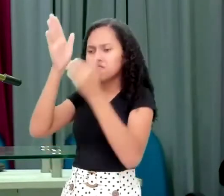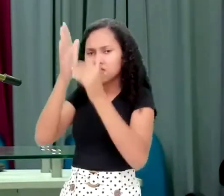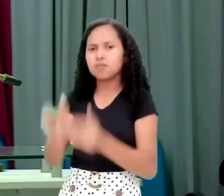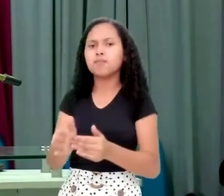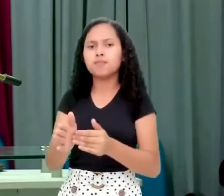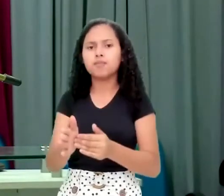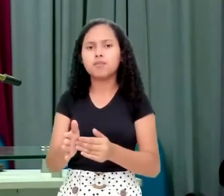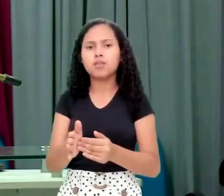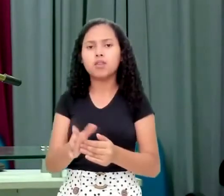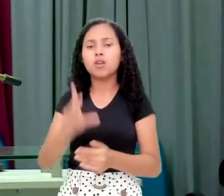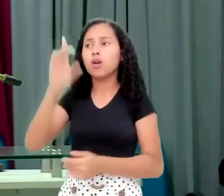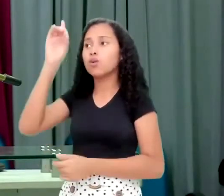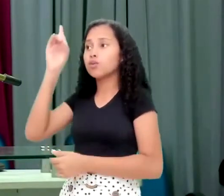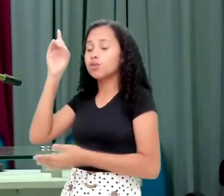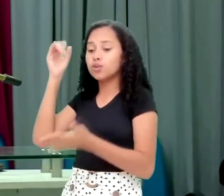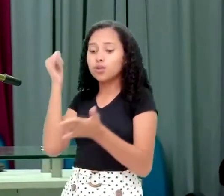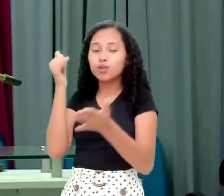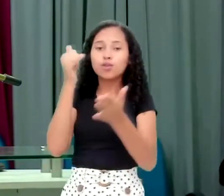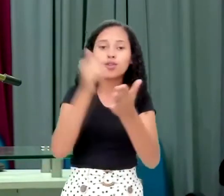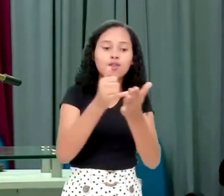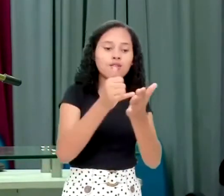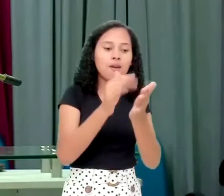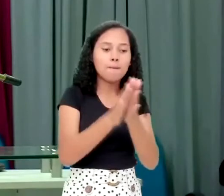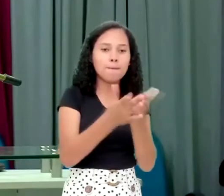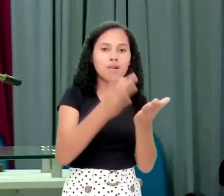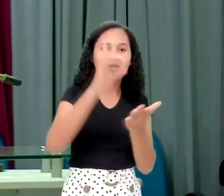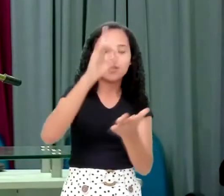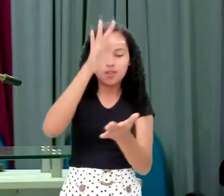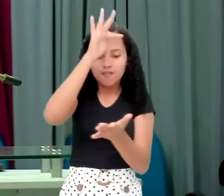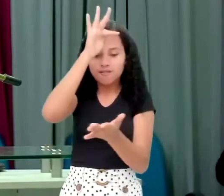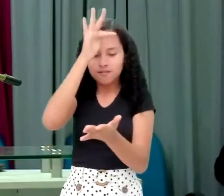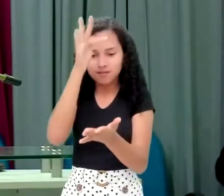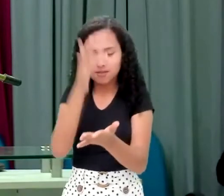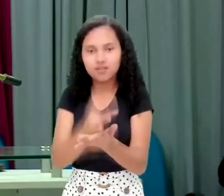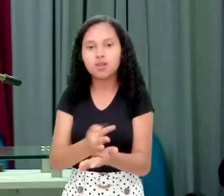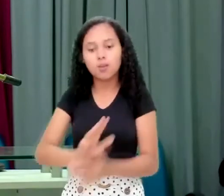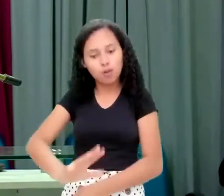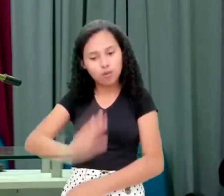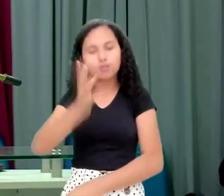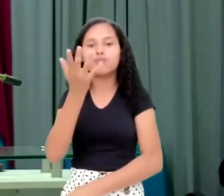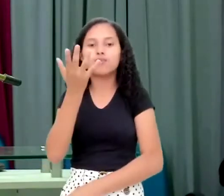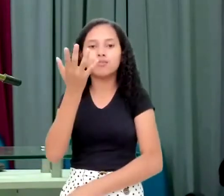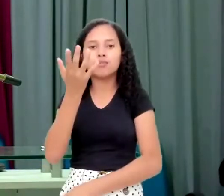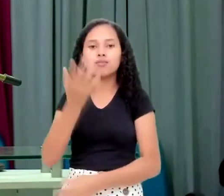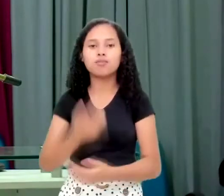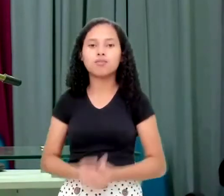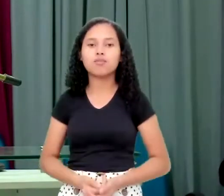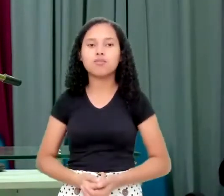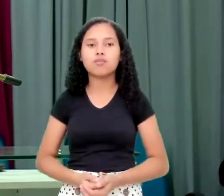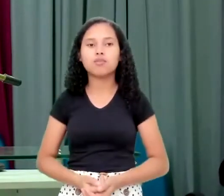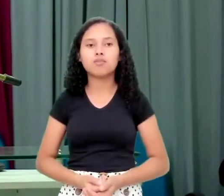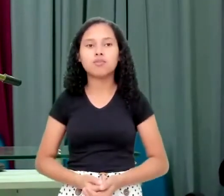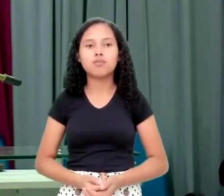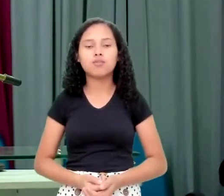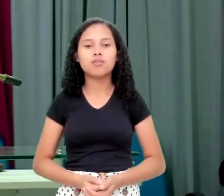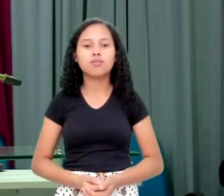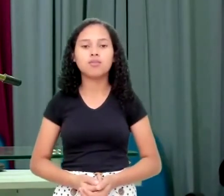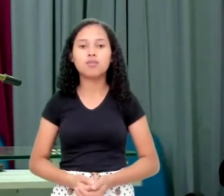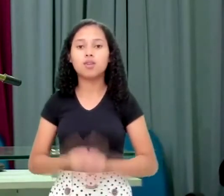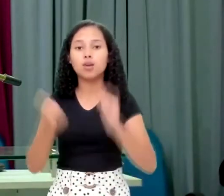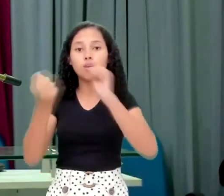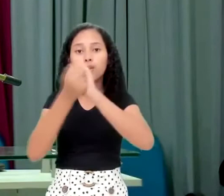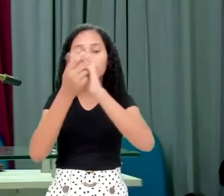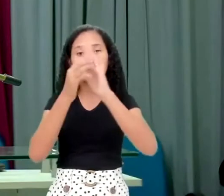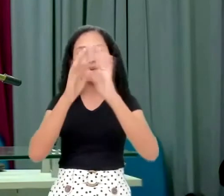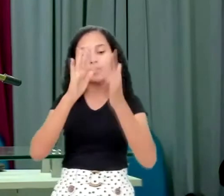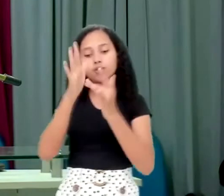E o Senhor diz que a palavra dele é fiel para cumprir. Aleluia. Oh, glória a Deus. Glória a